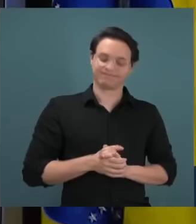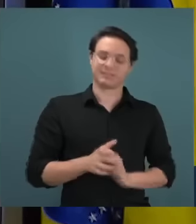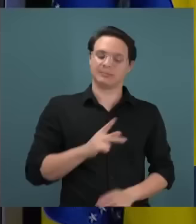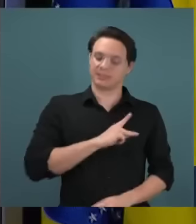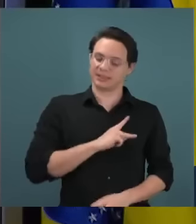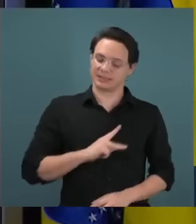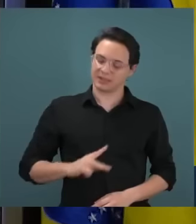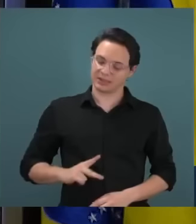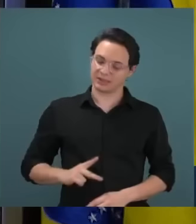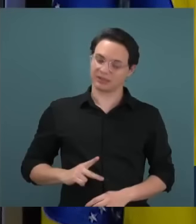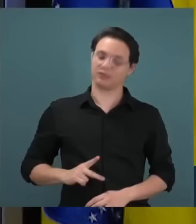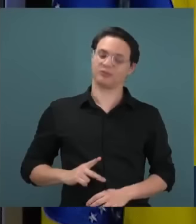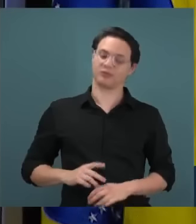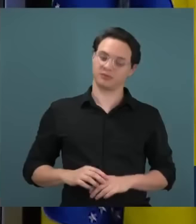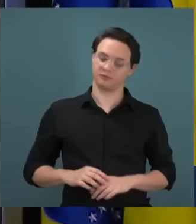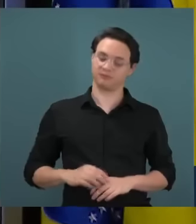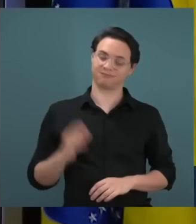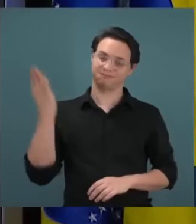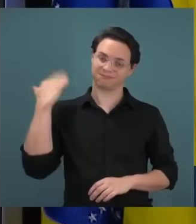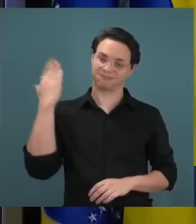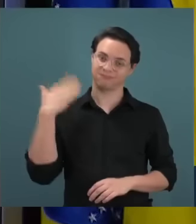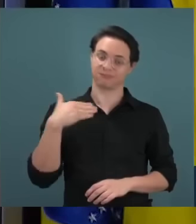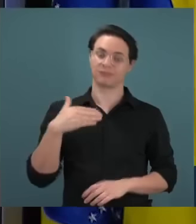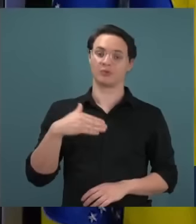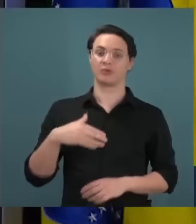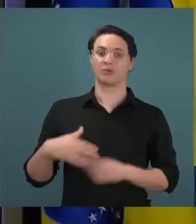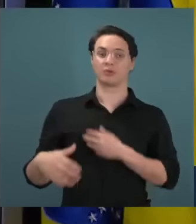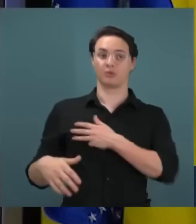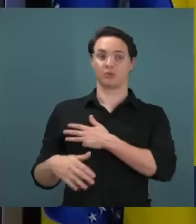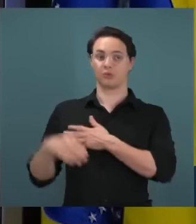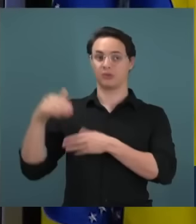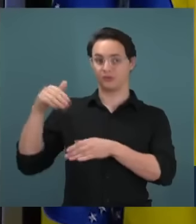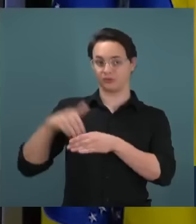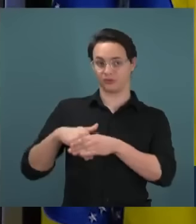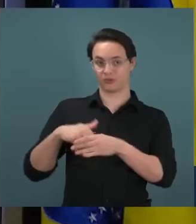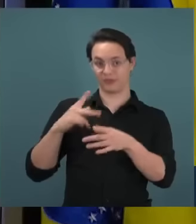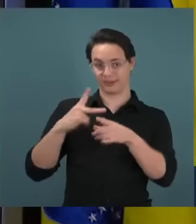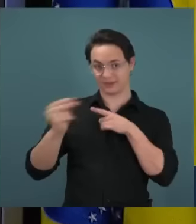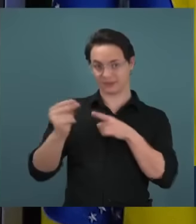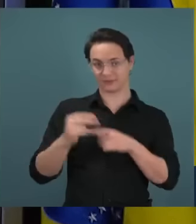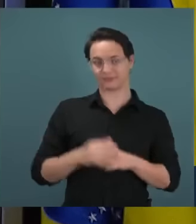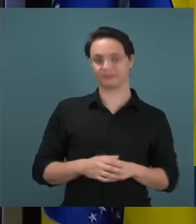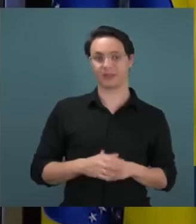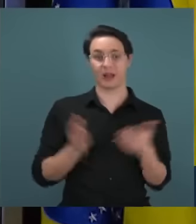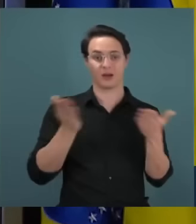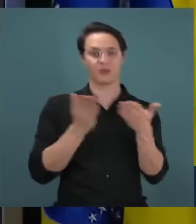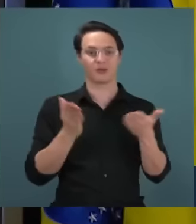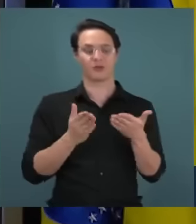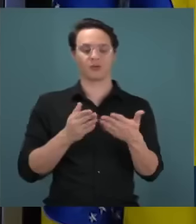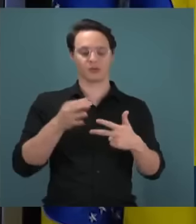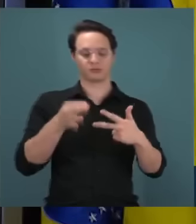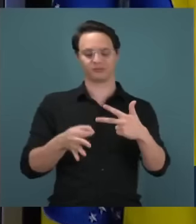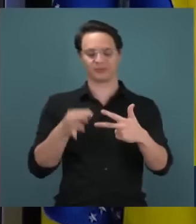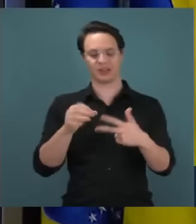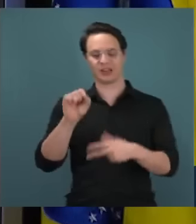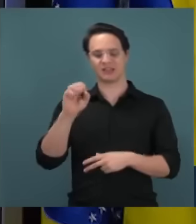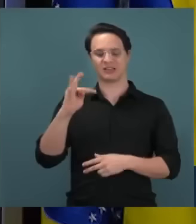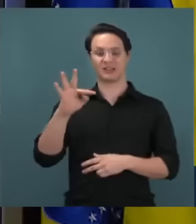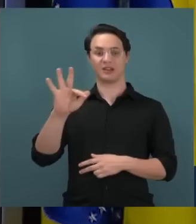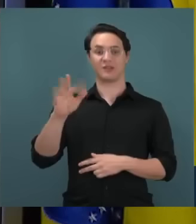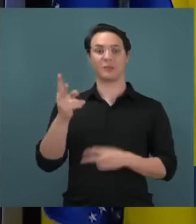da vitória de Lula, tendo o STF como avalista, passou a ficar escancarado o